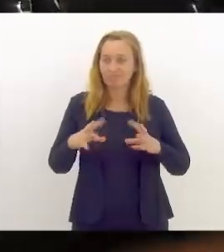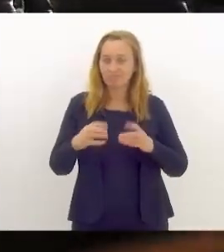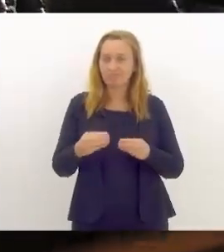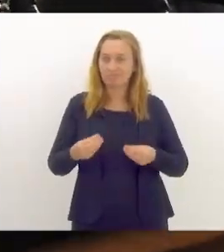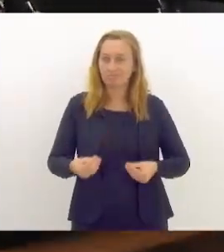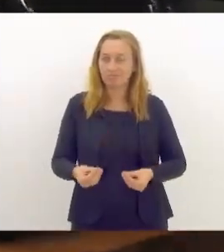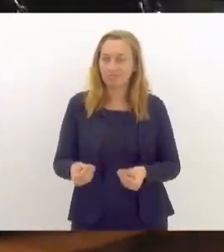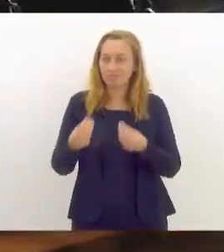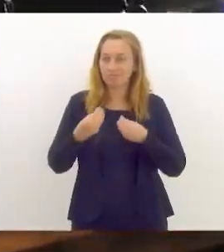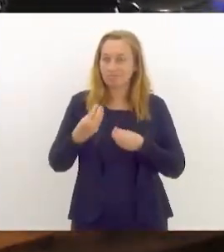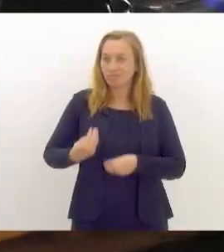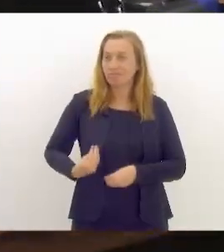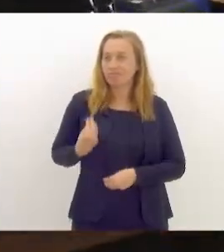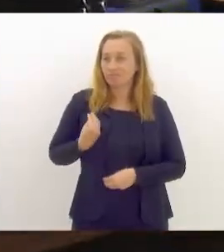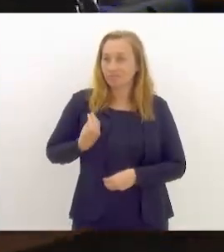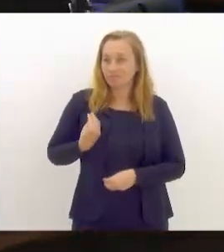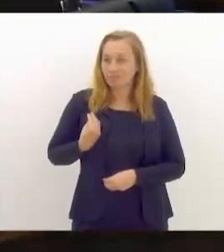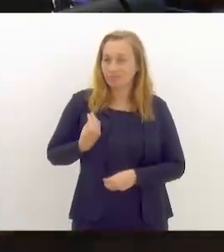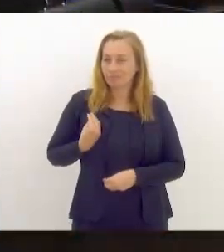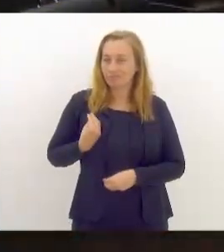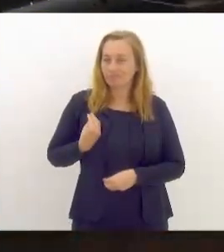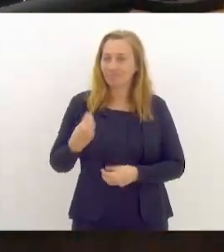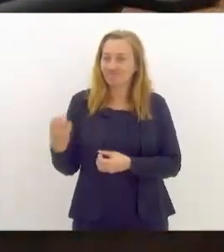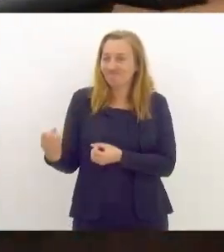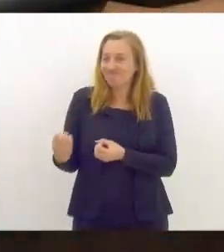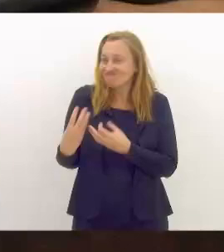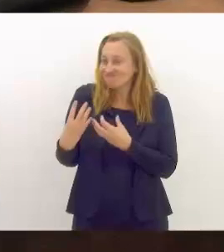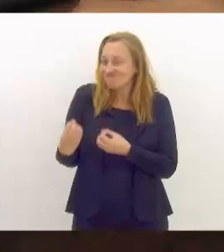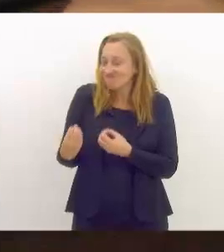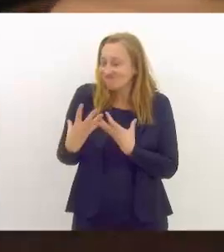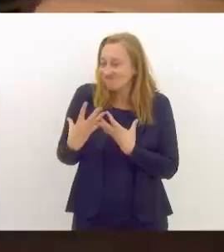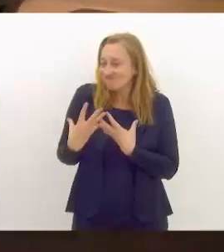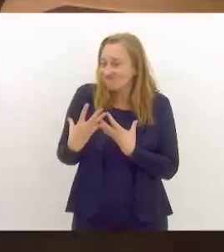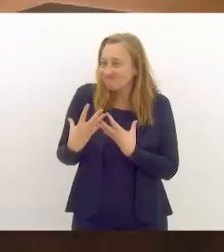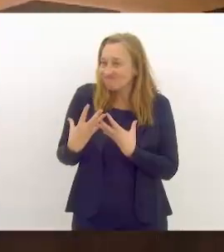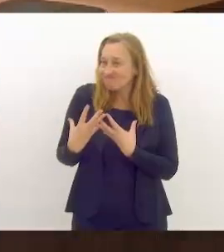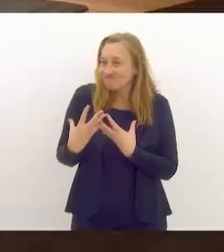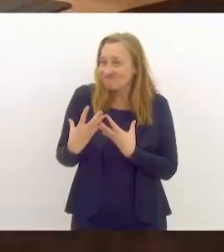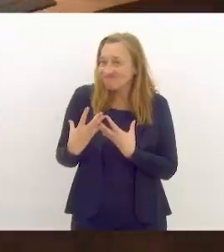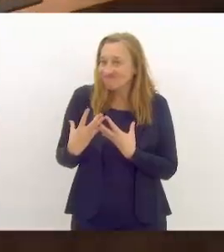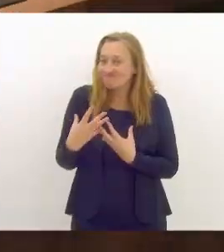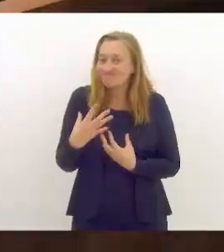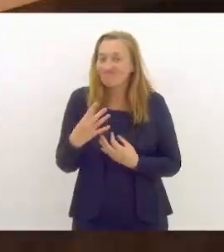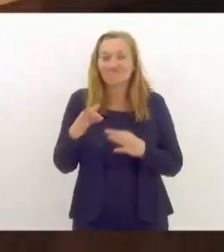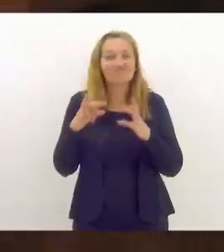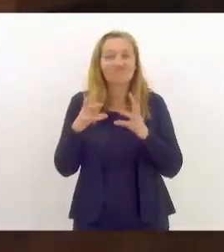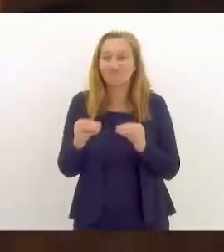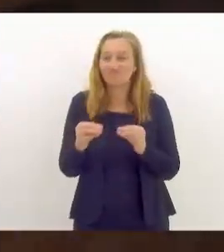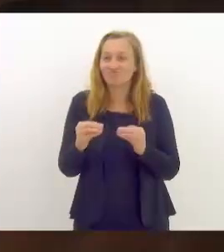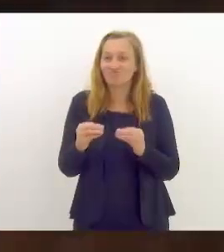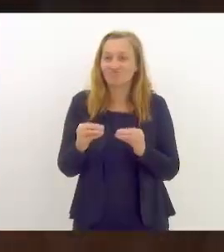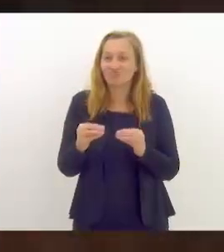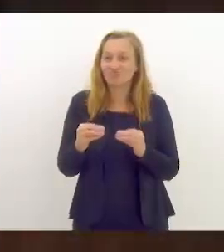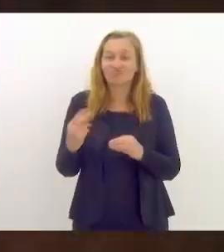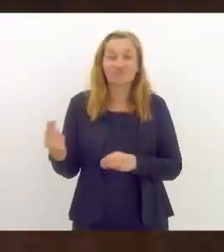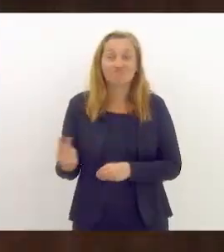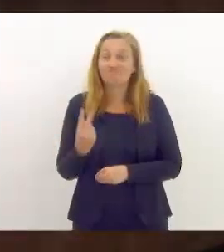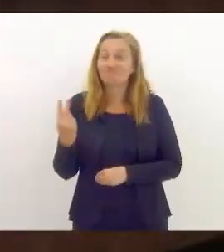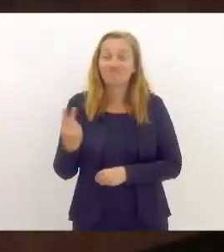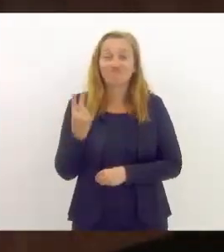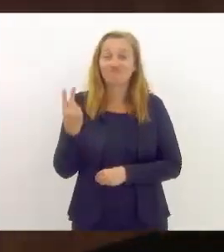me deu a vida ela me ensinou absolutamente tudo me ensinou